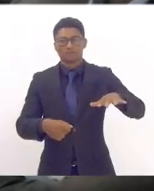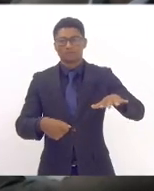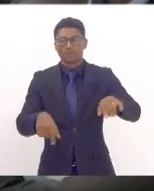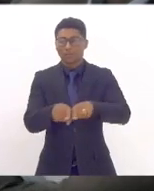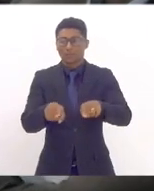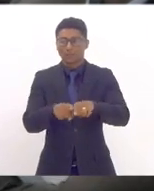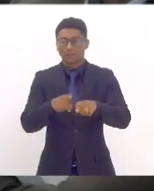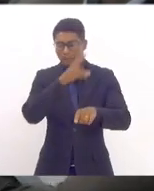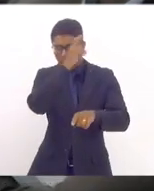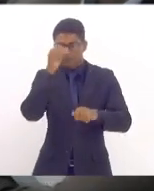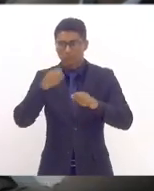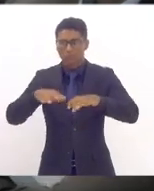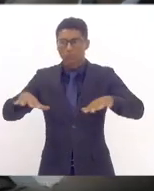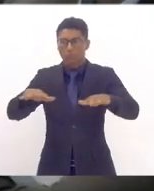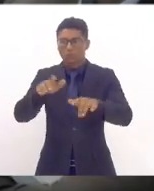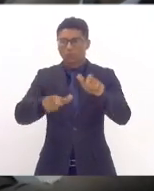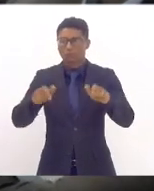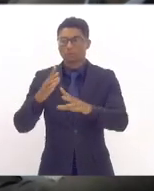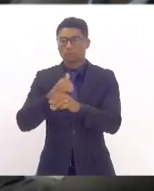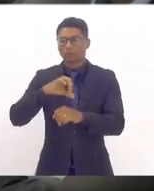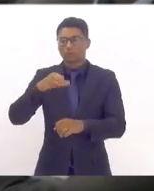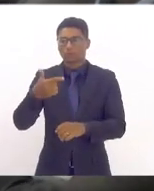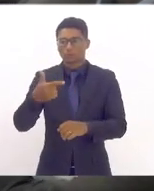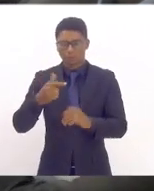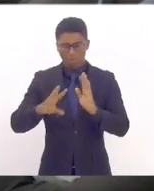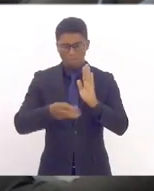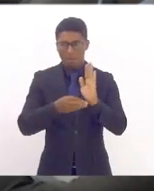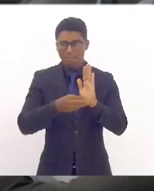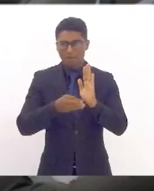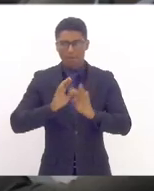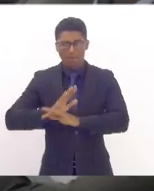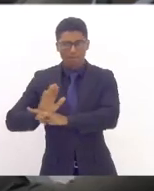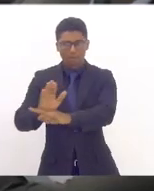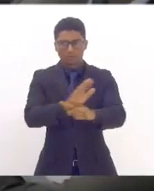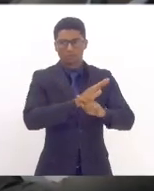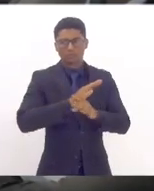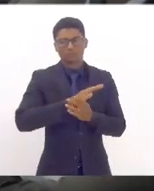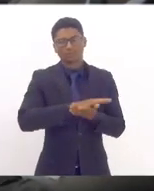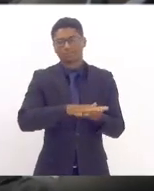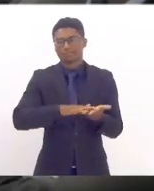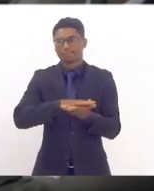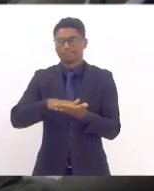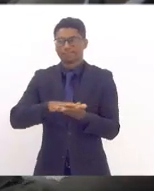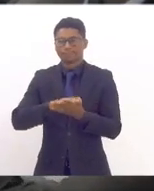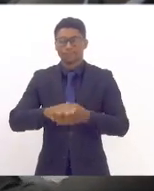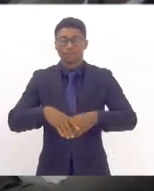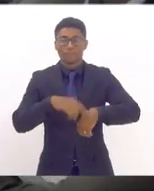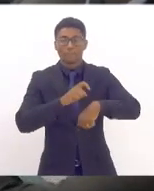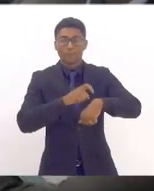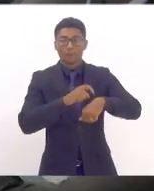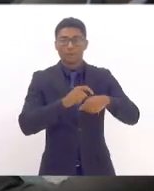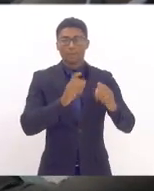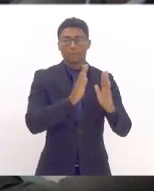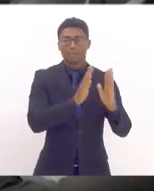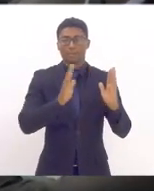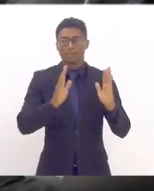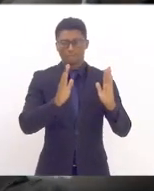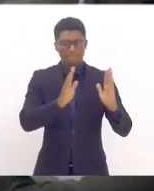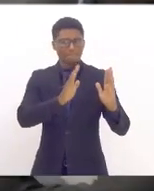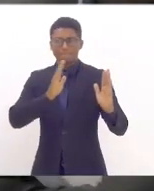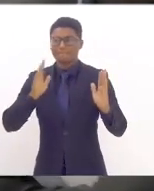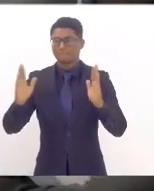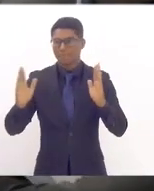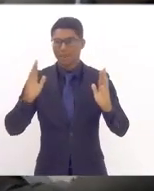estas prorrogações estas prorrogações de prazo Deputado Chico